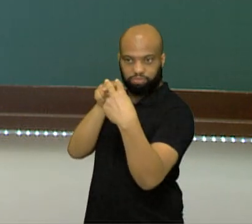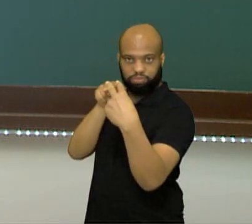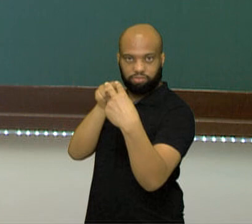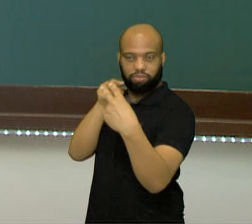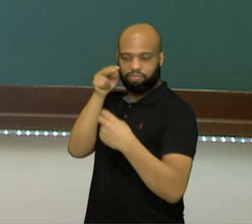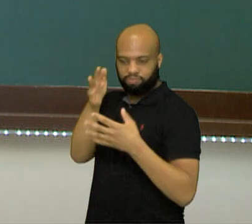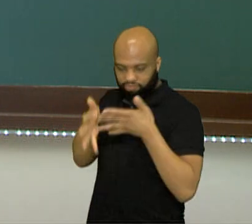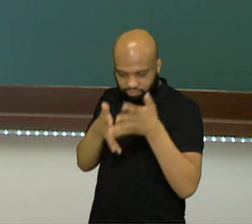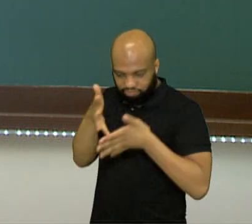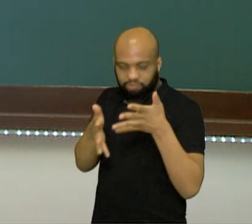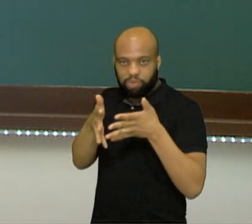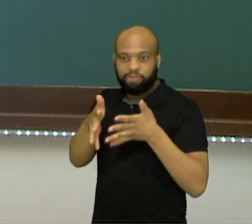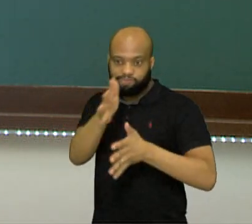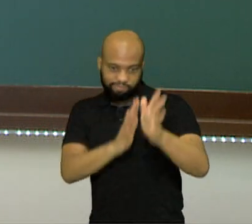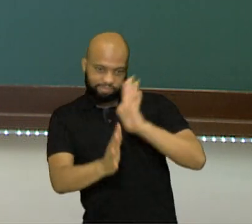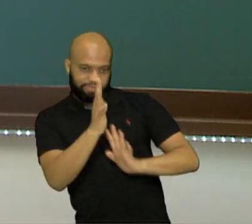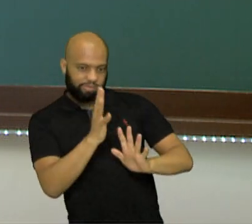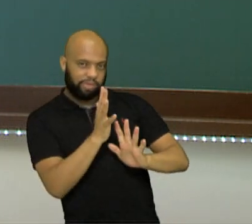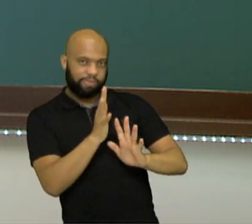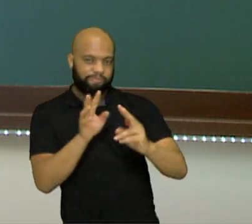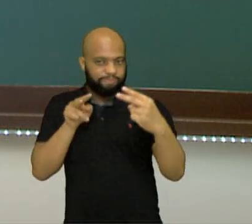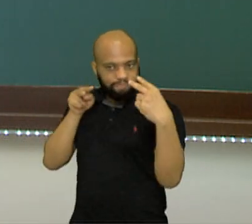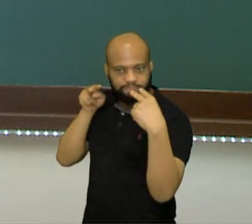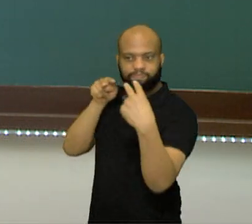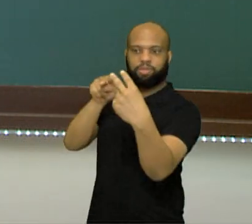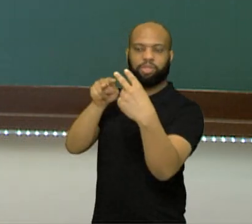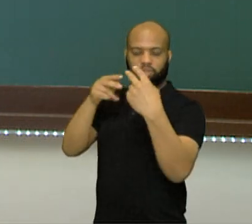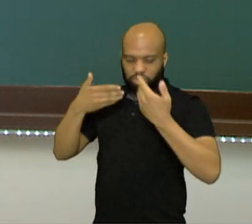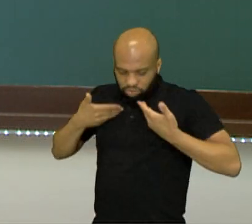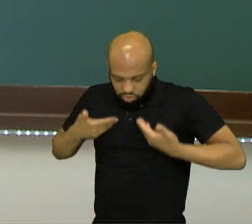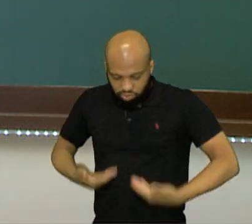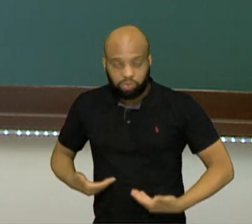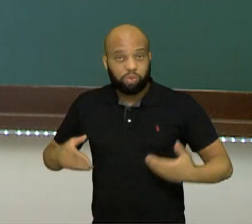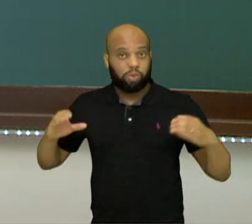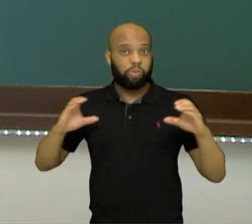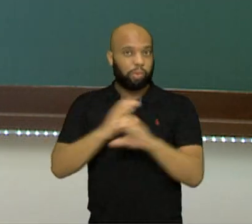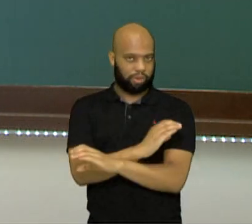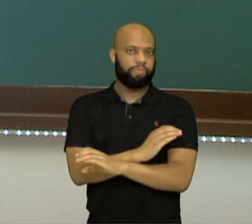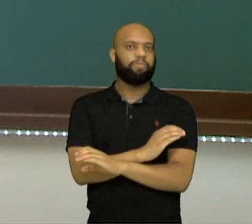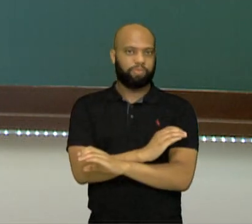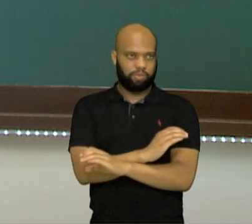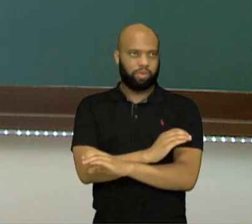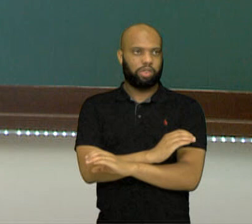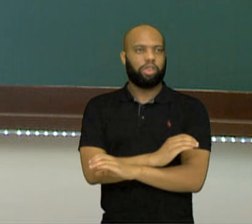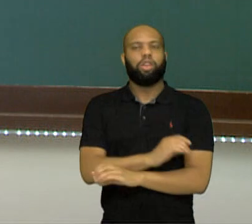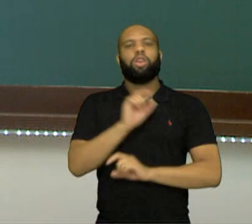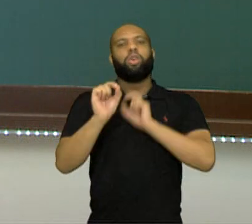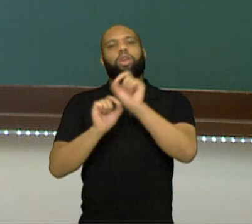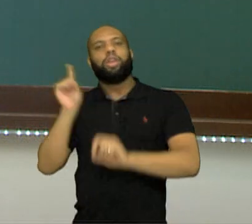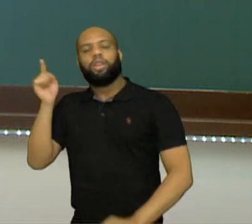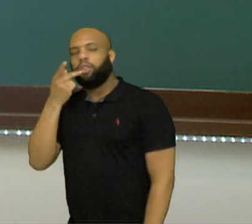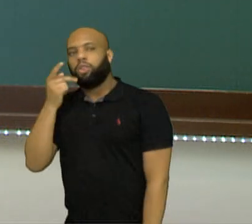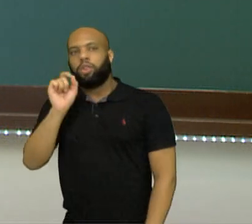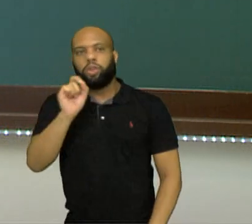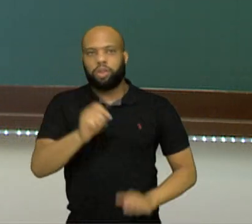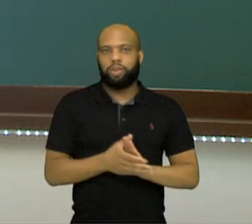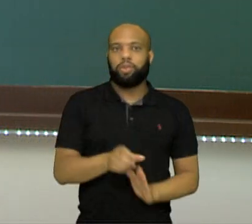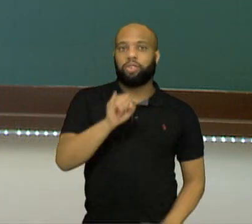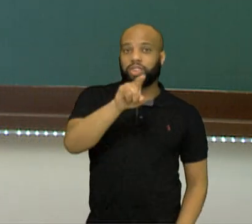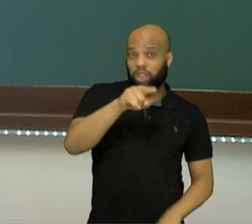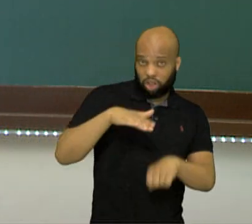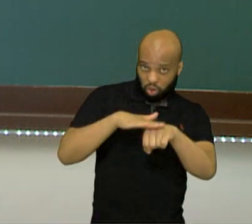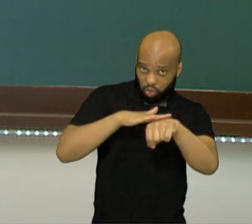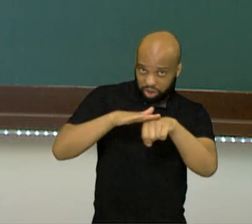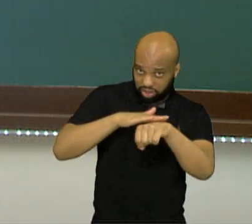para ele de corpo e alma, física e emocionalmente presente. Então, o que ela está falando aqui? Se você está conversando